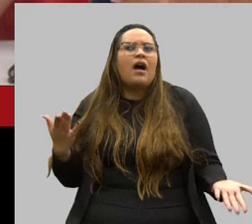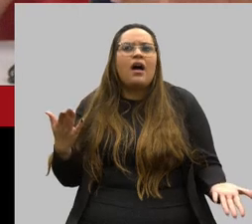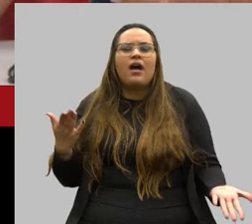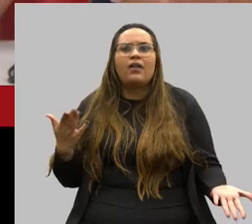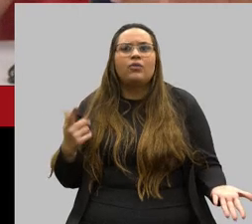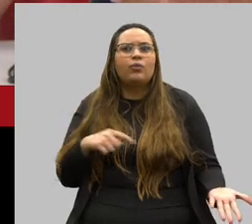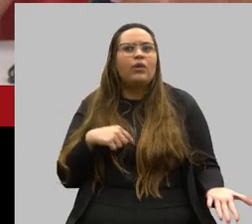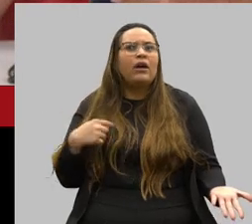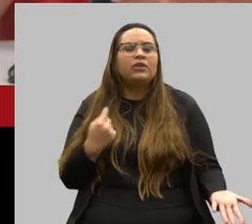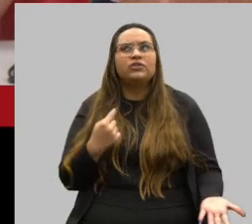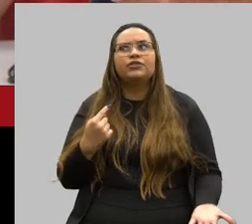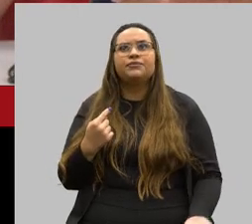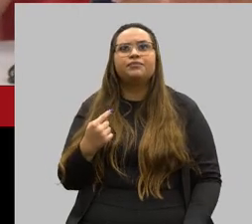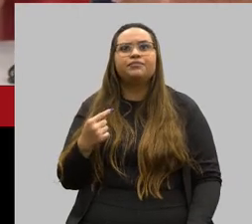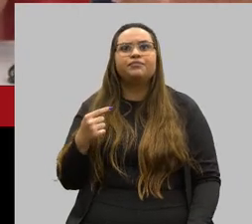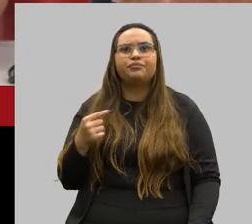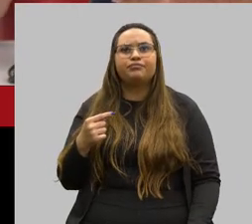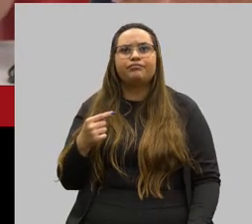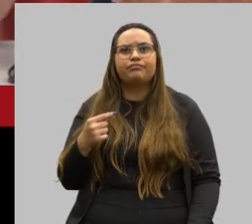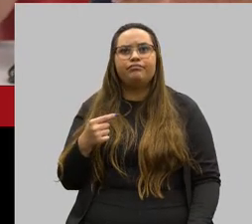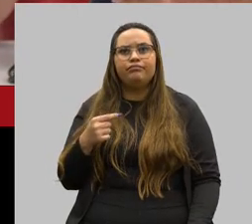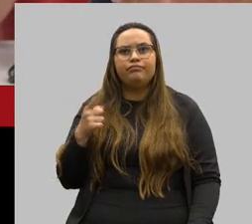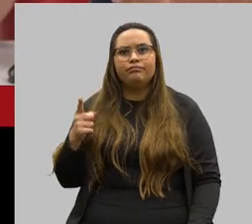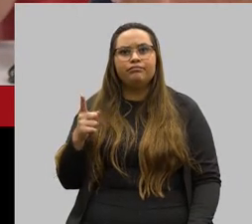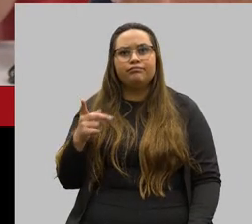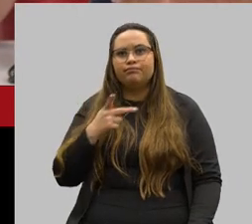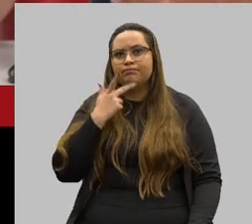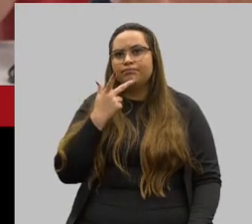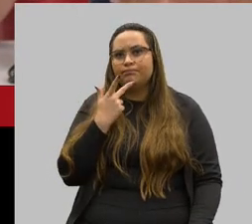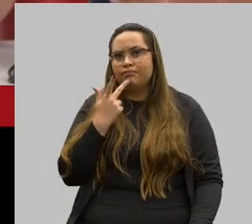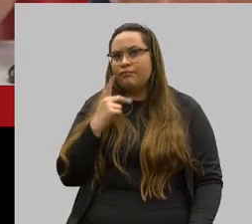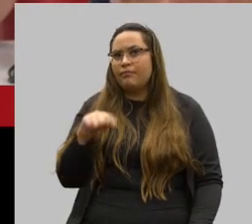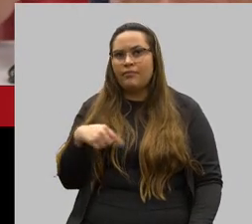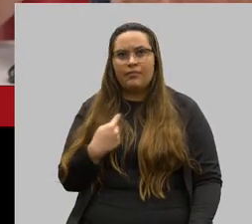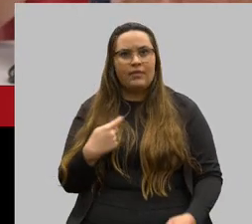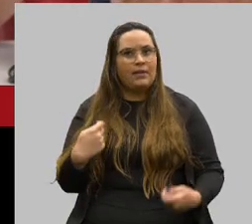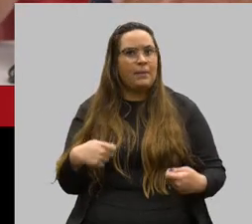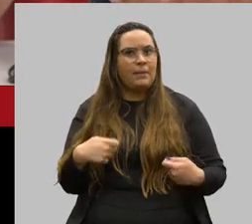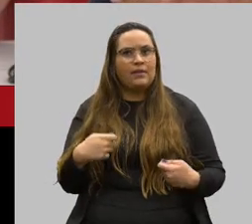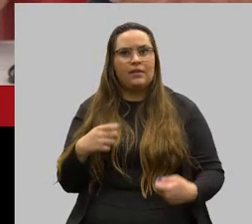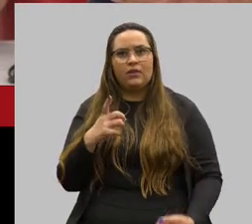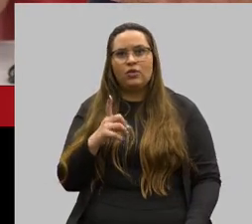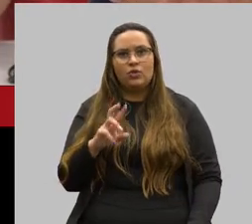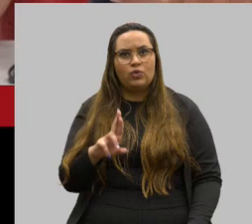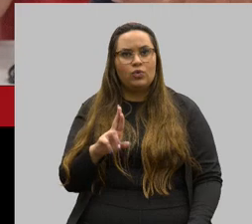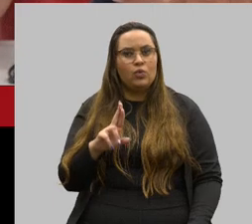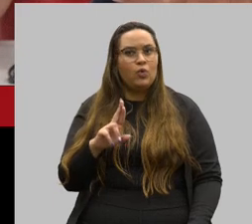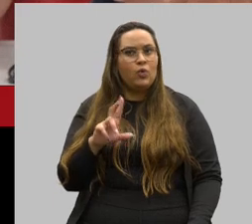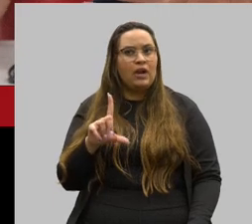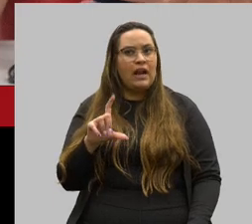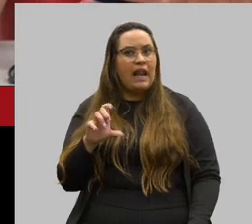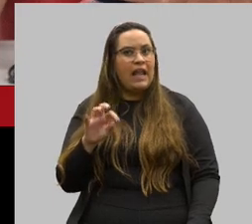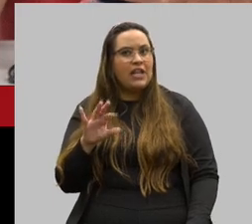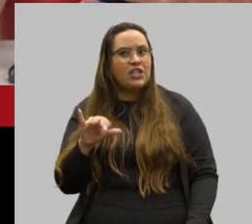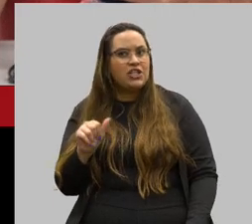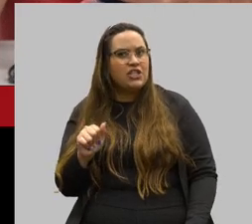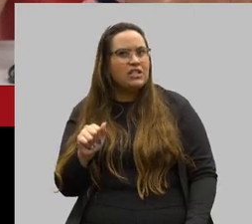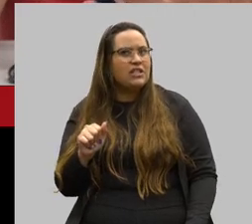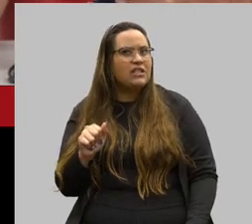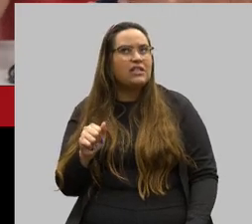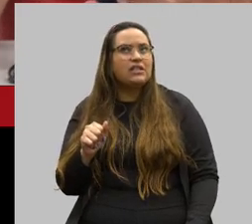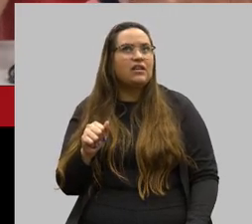ele usou aqui eh a gente precisa que a d Letícia eh seja